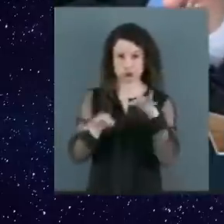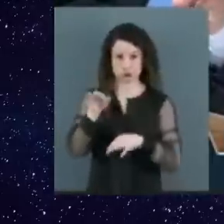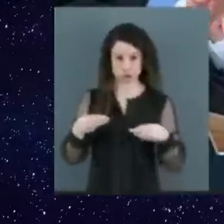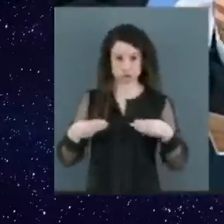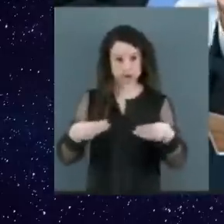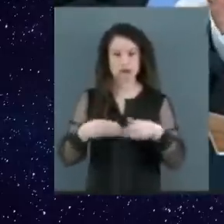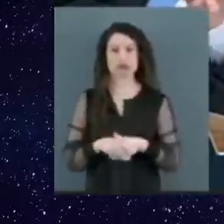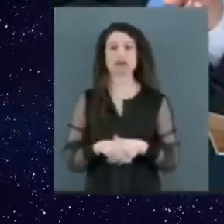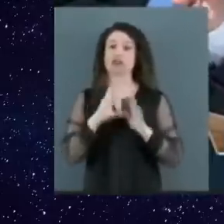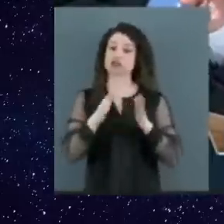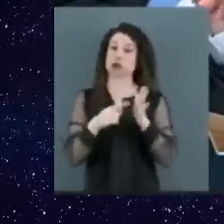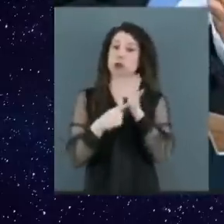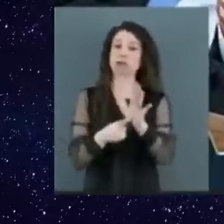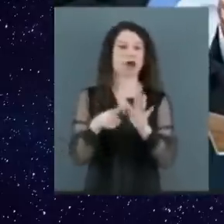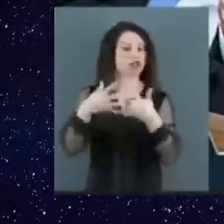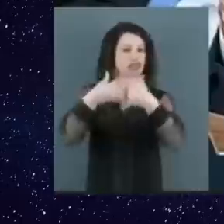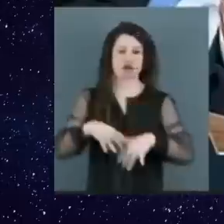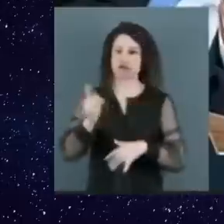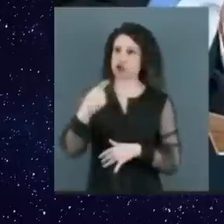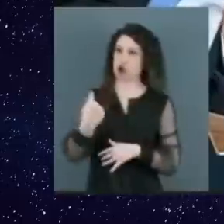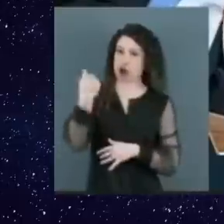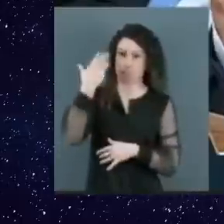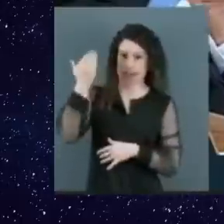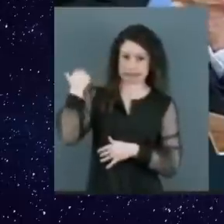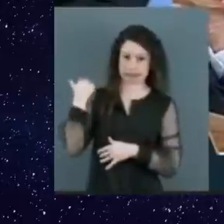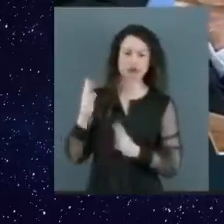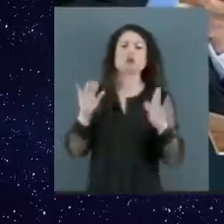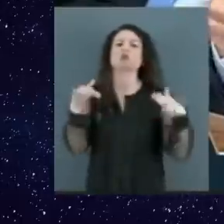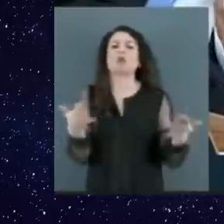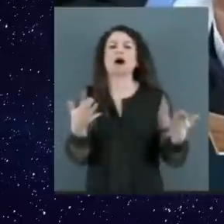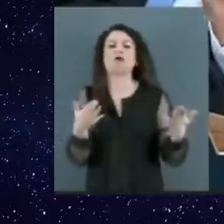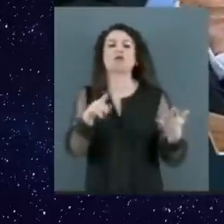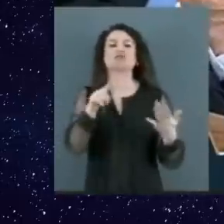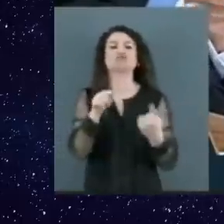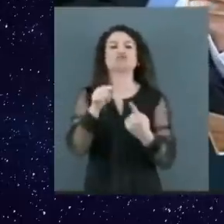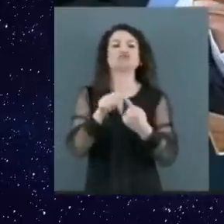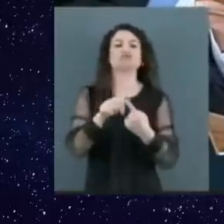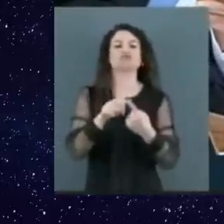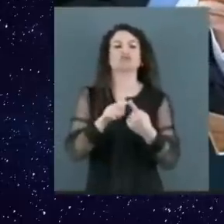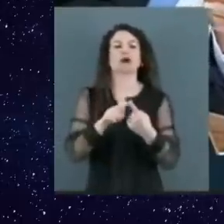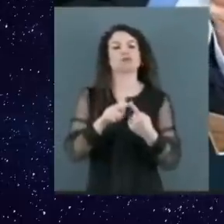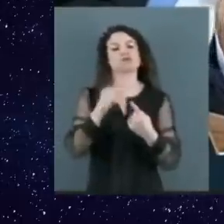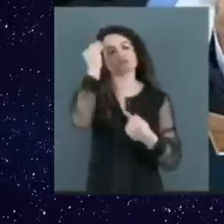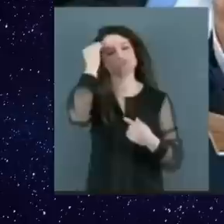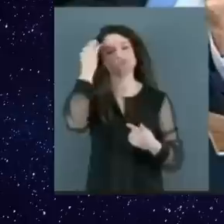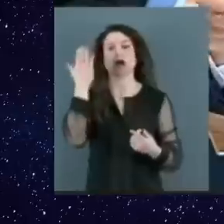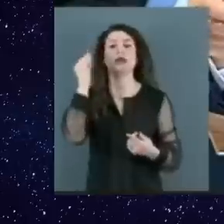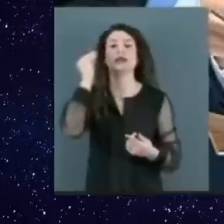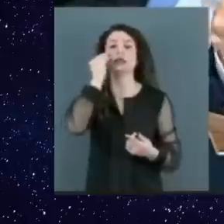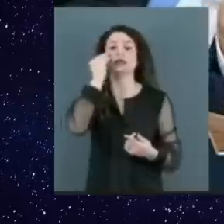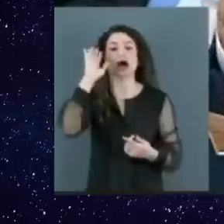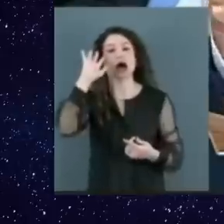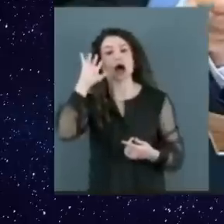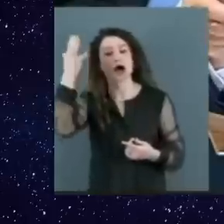já foi demonstrado que ele não funcionou no passado, quais foram as medidas tomadas pelo Ministério da Justiça para evitar